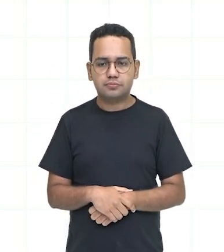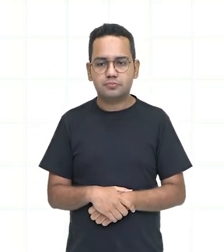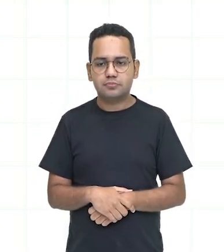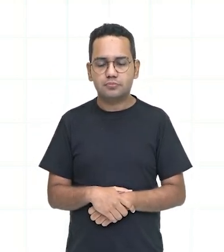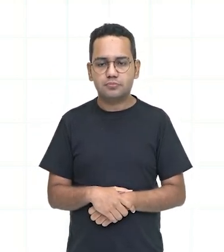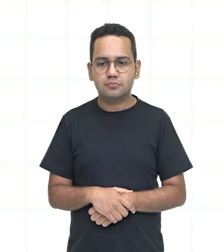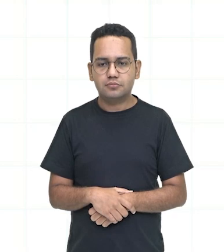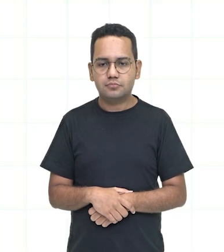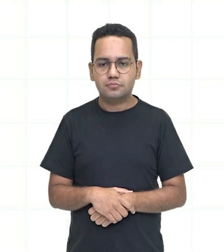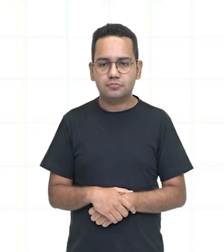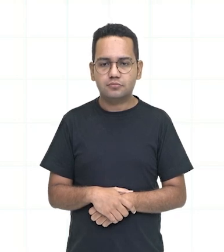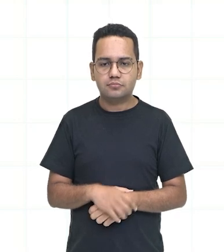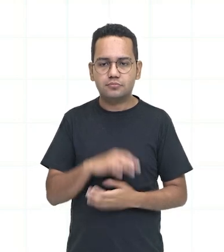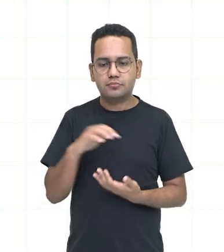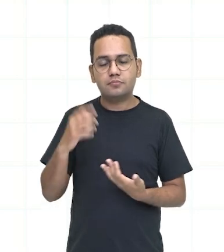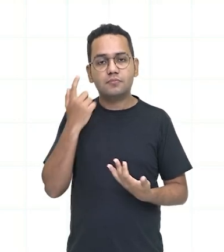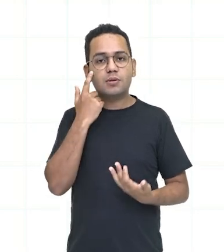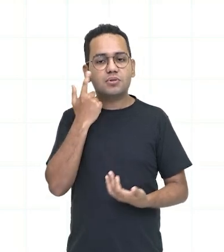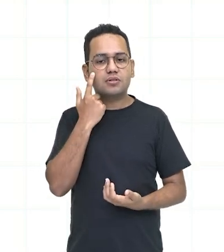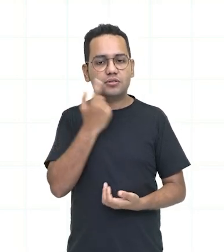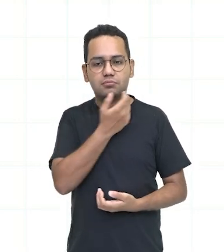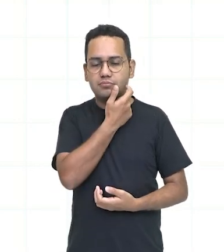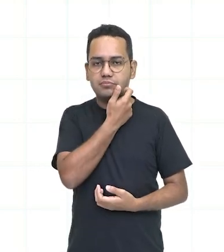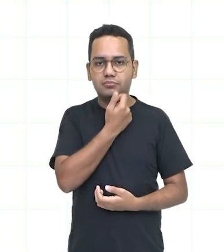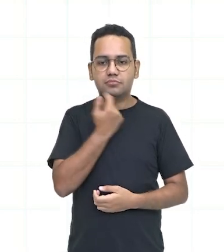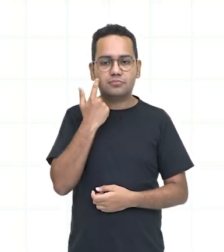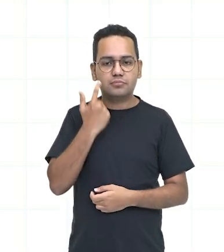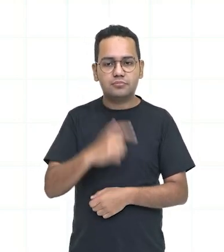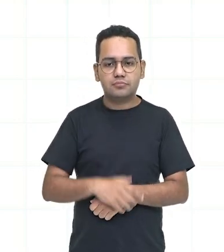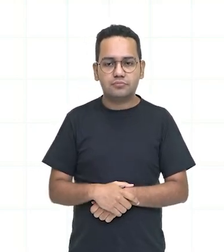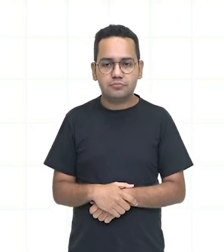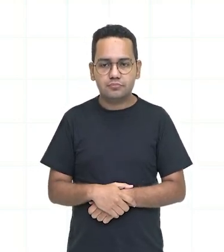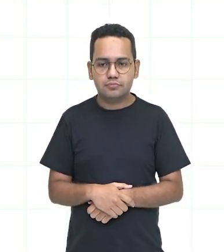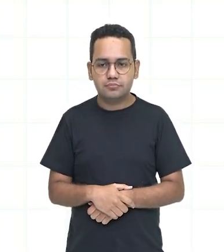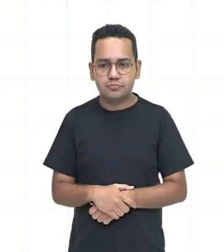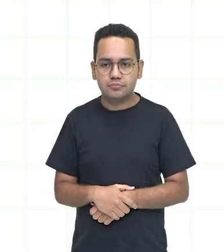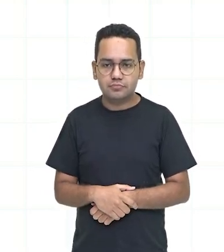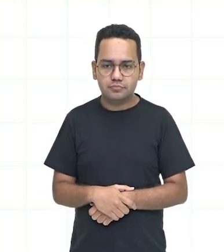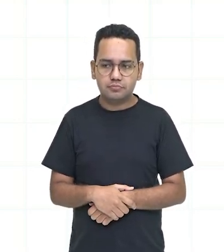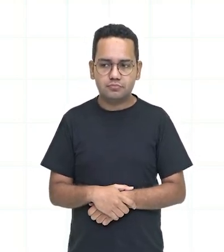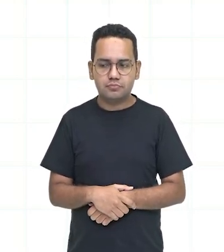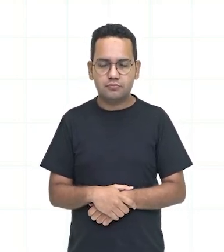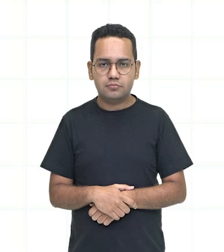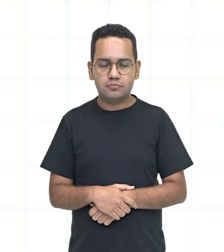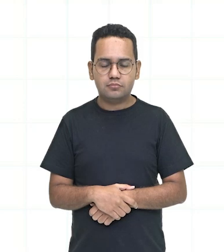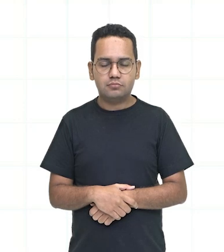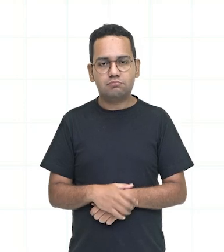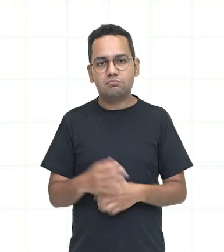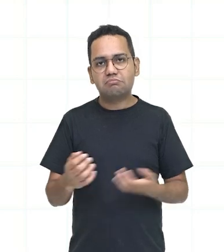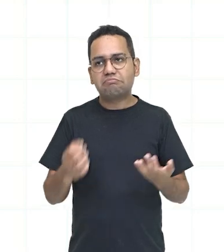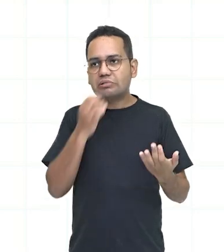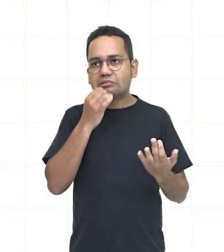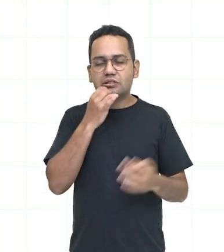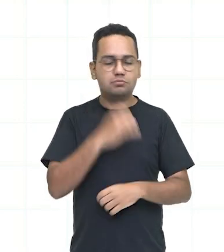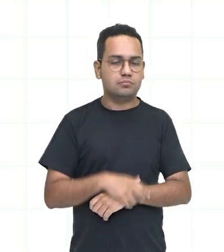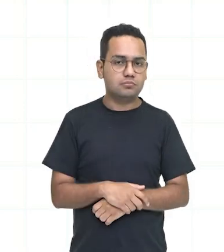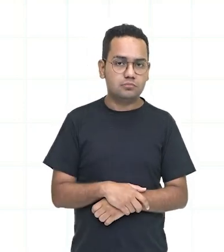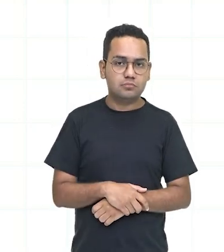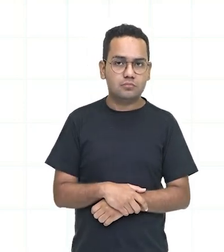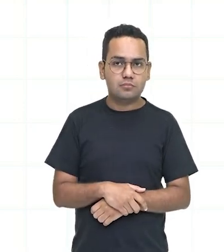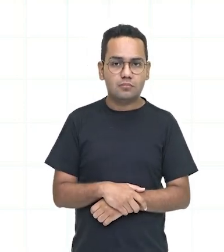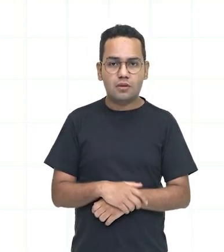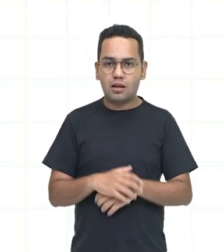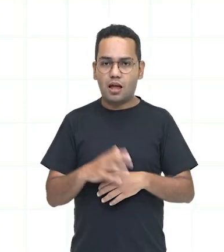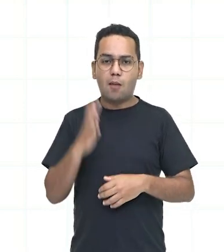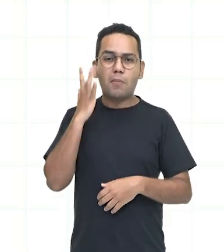se, it rain, se chover, tomorrow, amanhã. Se chover amanhã, repare que há uma possibilidade, lembra que eu